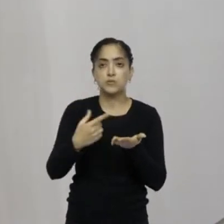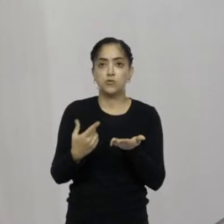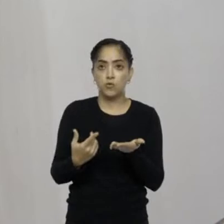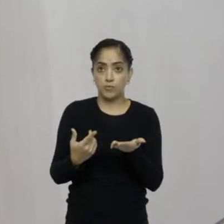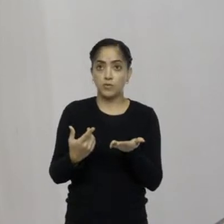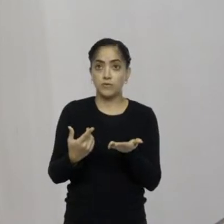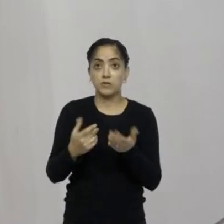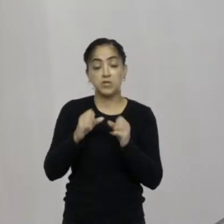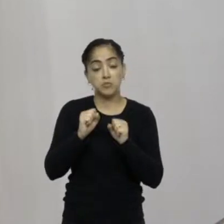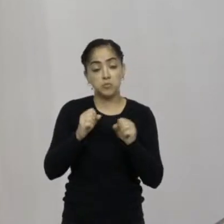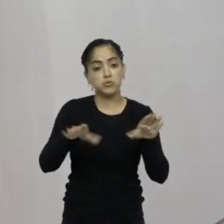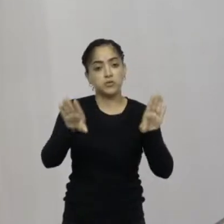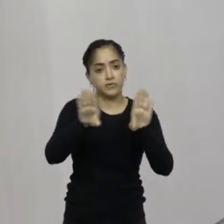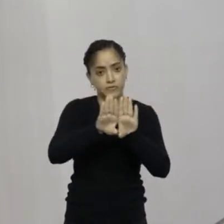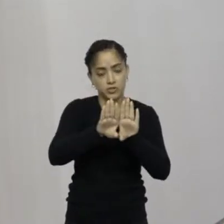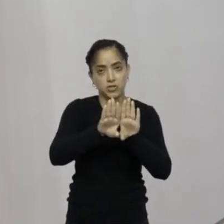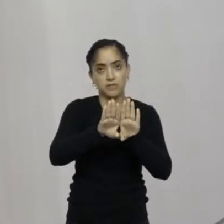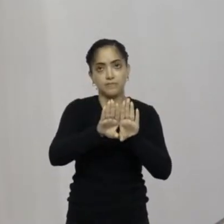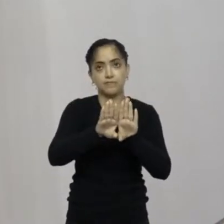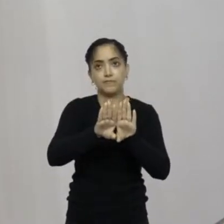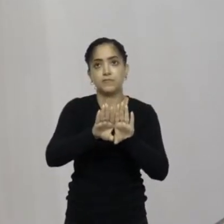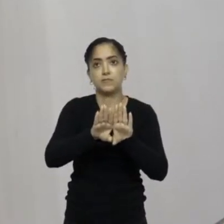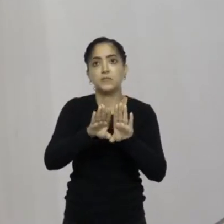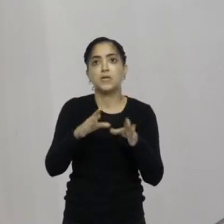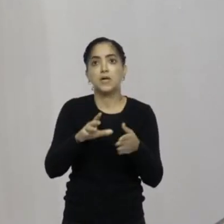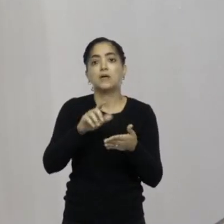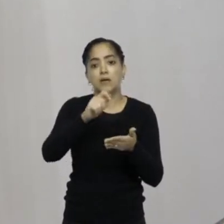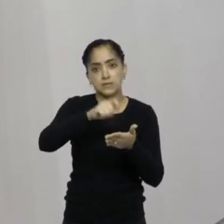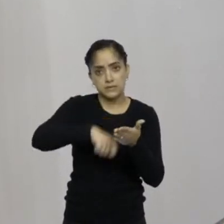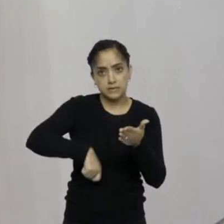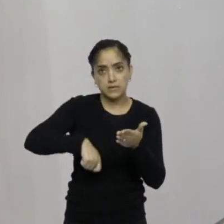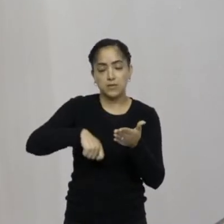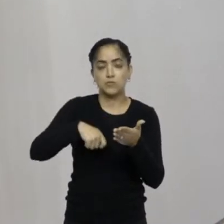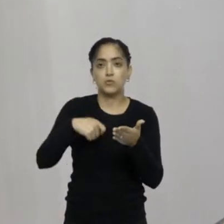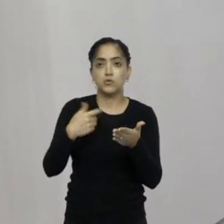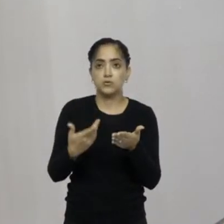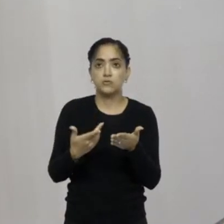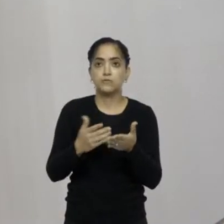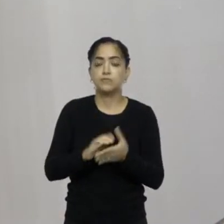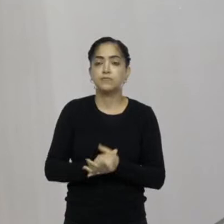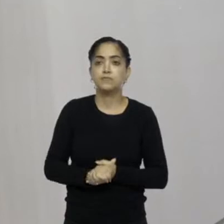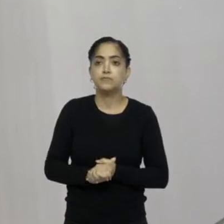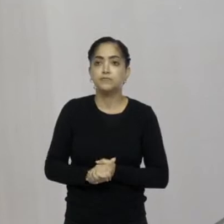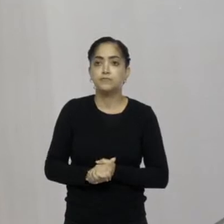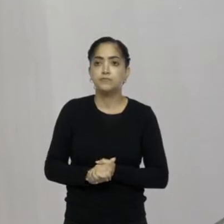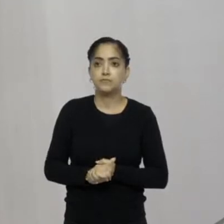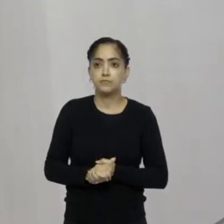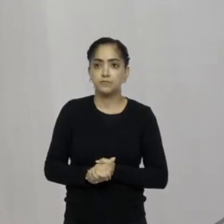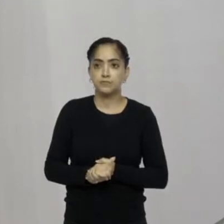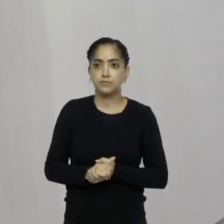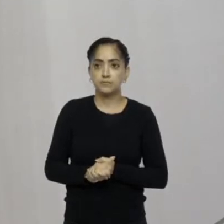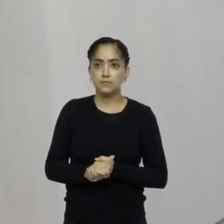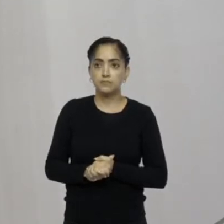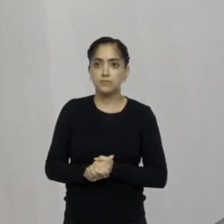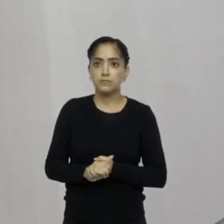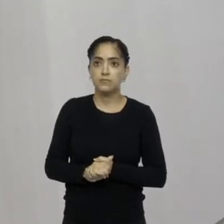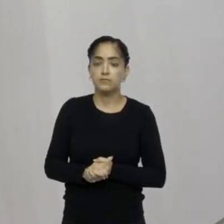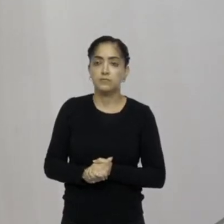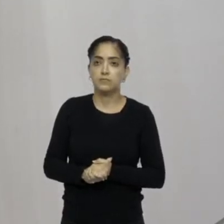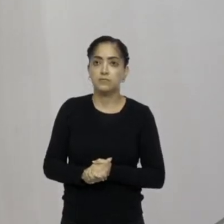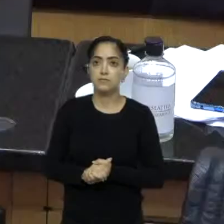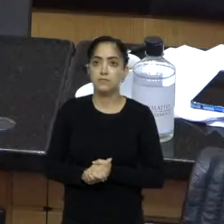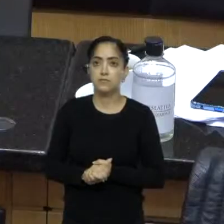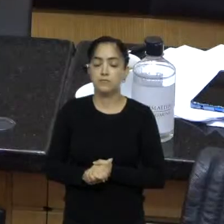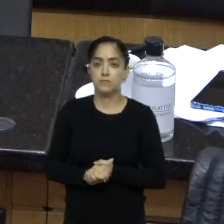ele poderia fechar a barragem, nós fizemos a ata e assinamos lá. Deputado Adrianinho, lhe concedo uma parte. Deputado Milton Alves, quero cumprimentar